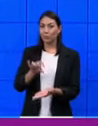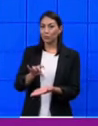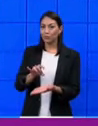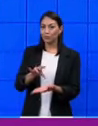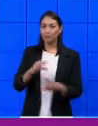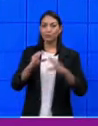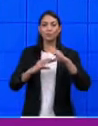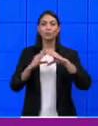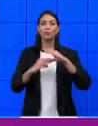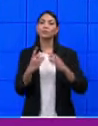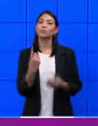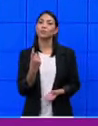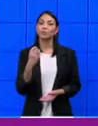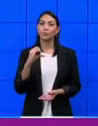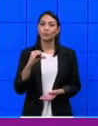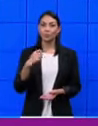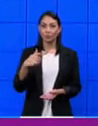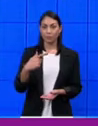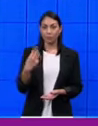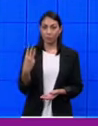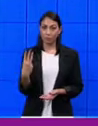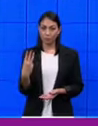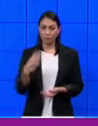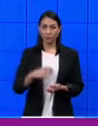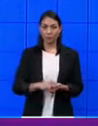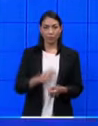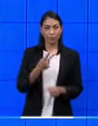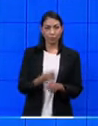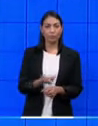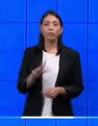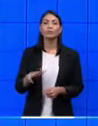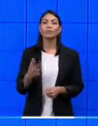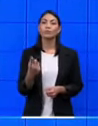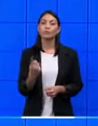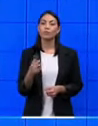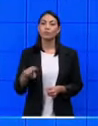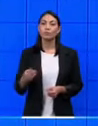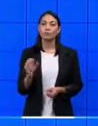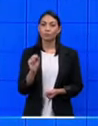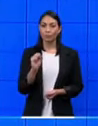Loto Fácil, concurso 1973, prêmio estimado em